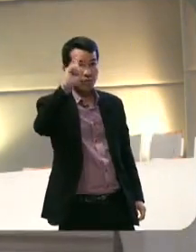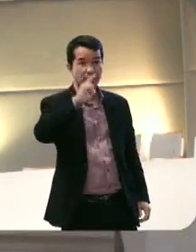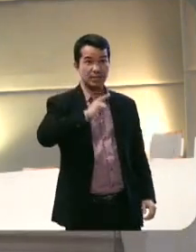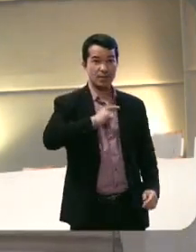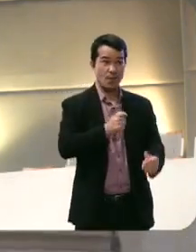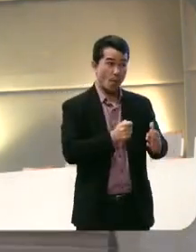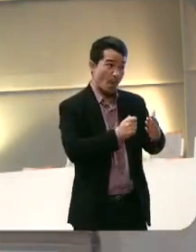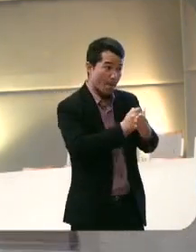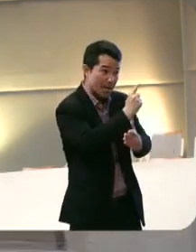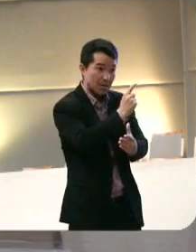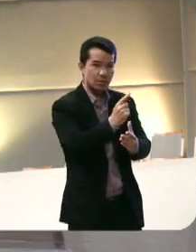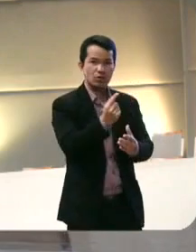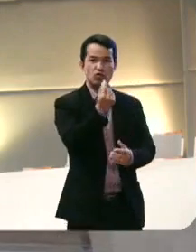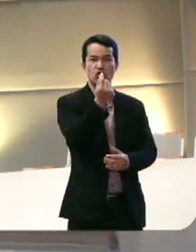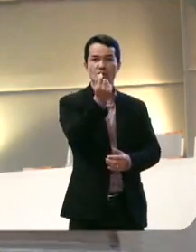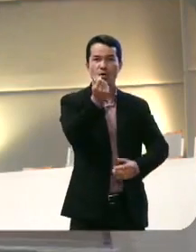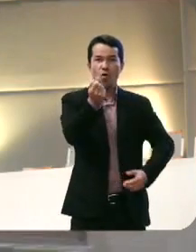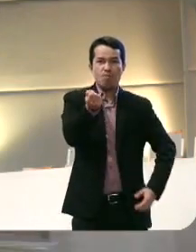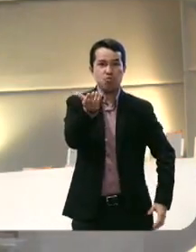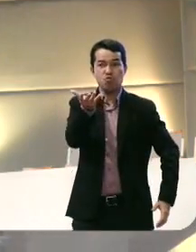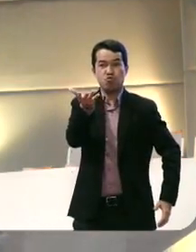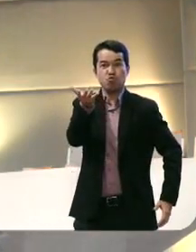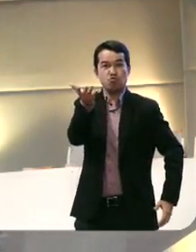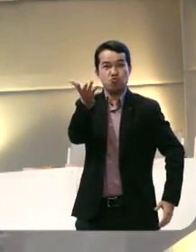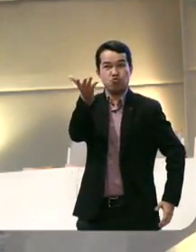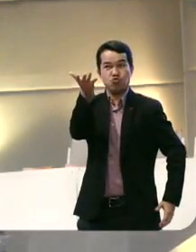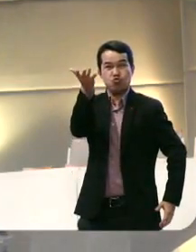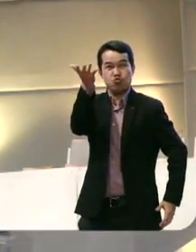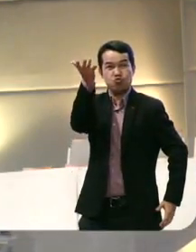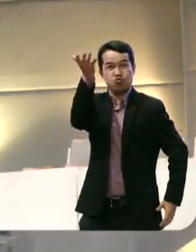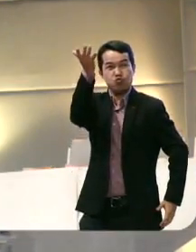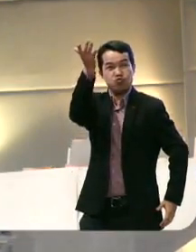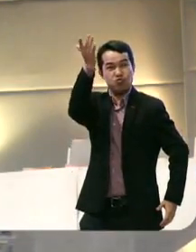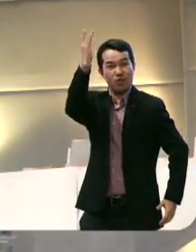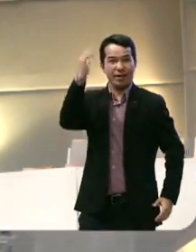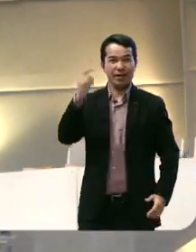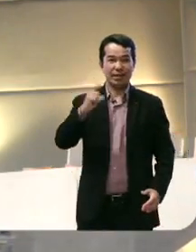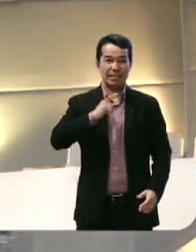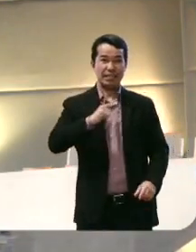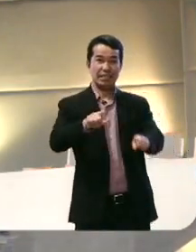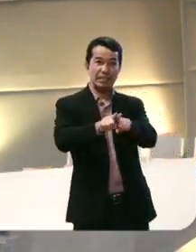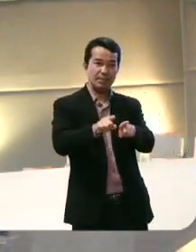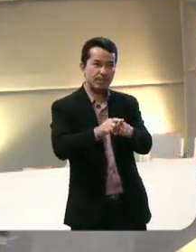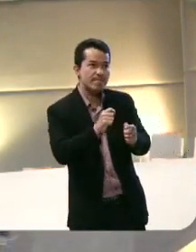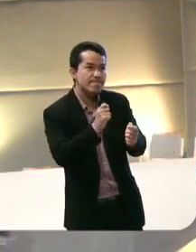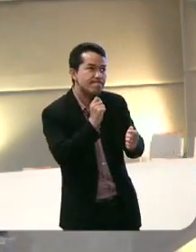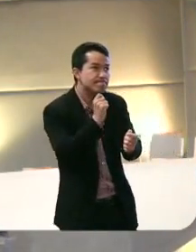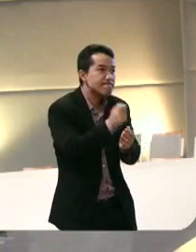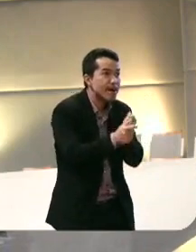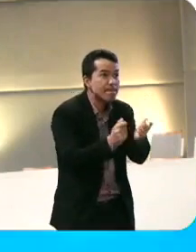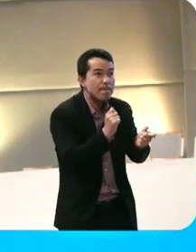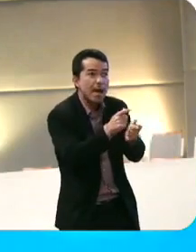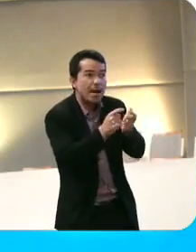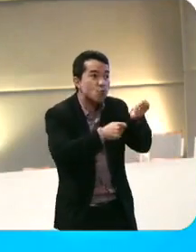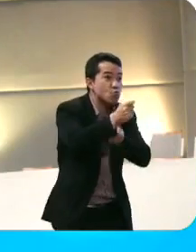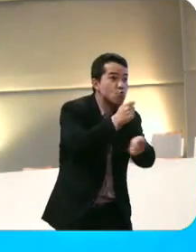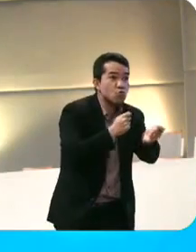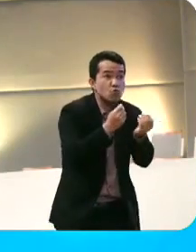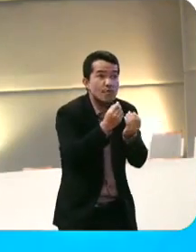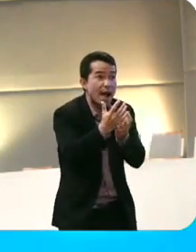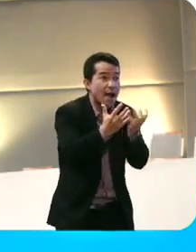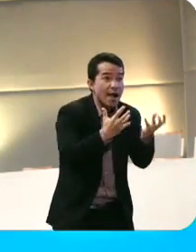subindo. E aí tem um negócio lá que você pode programar para quando chegar no ponto certo, ele vender automaticamente para você e tal. Só que